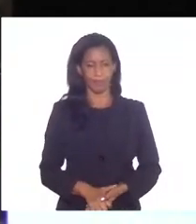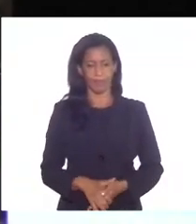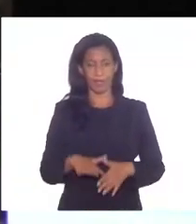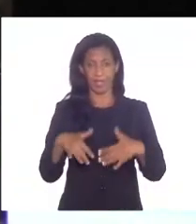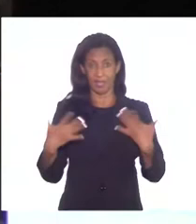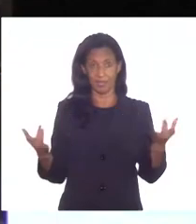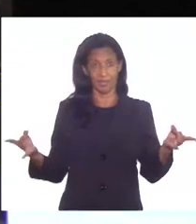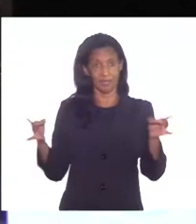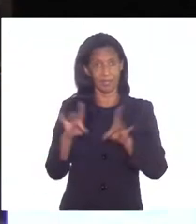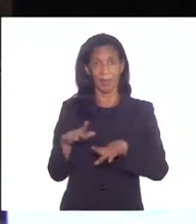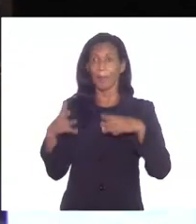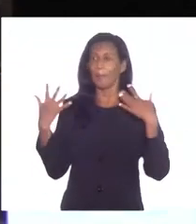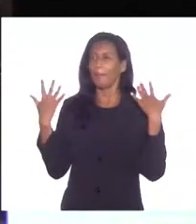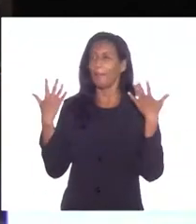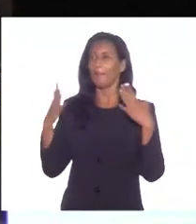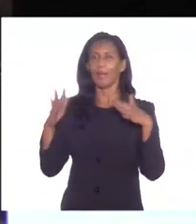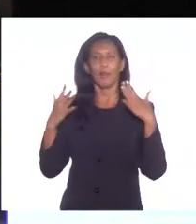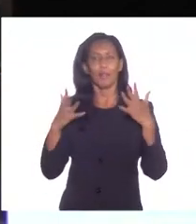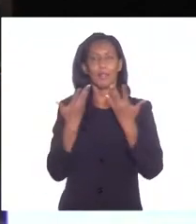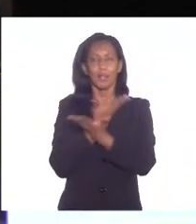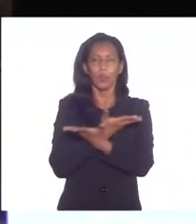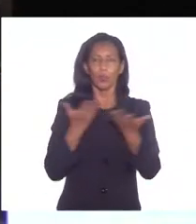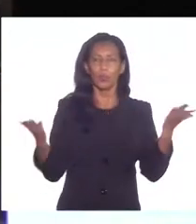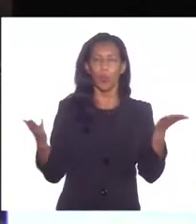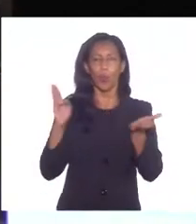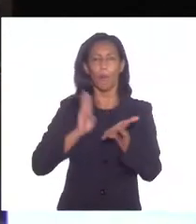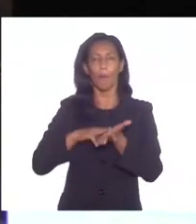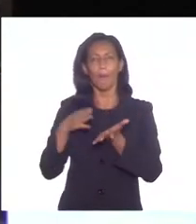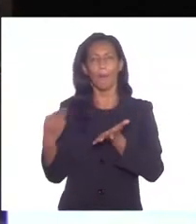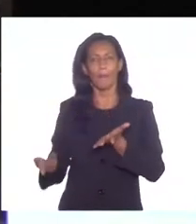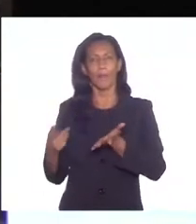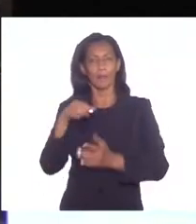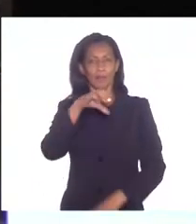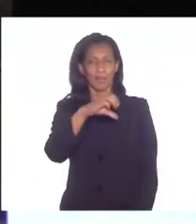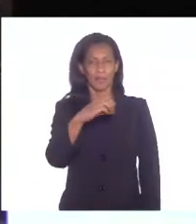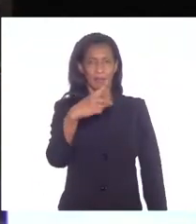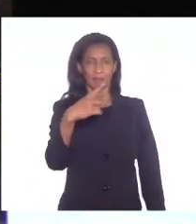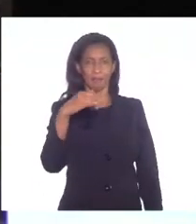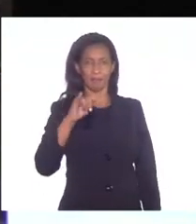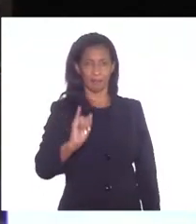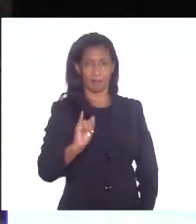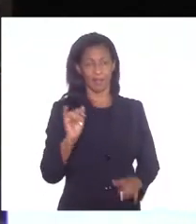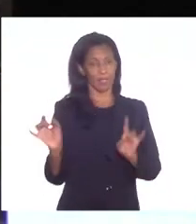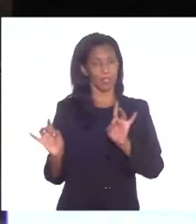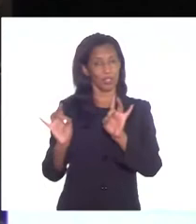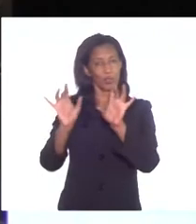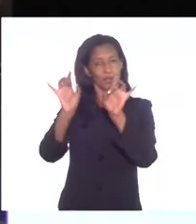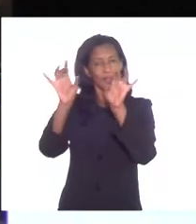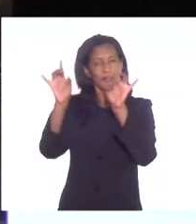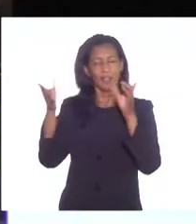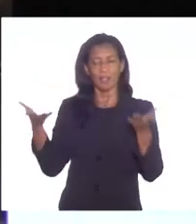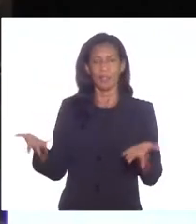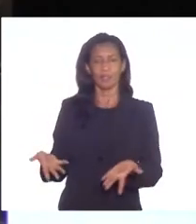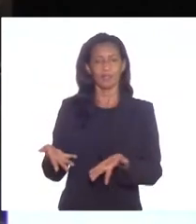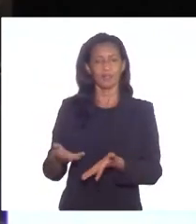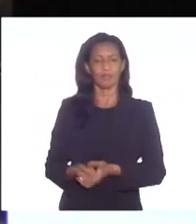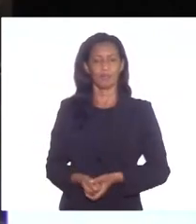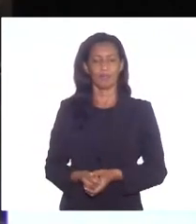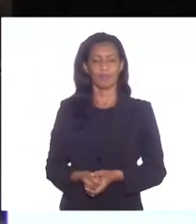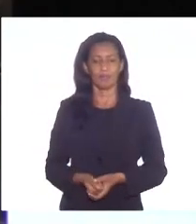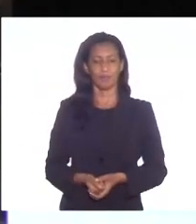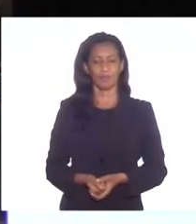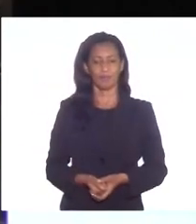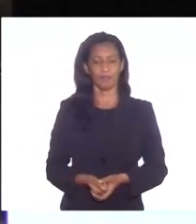para encerrar, parabenizar todos os membros da CPI, em especial aqui o